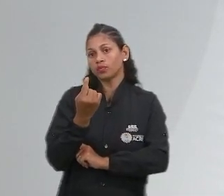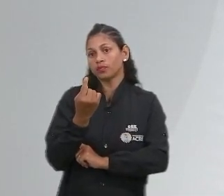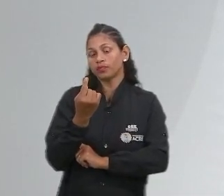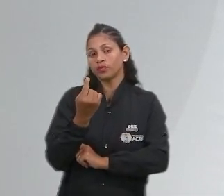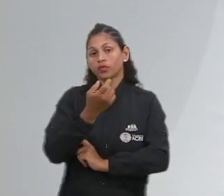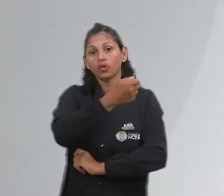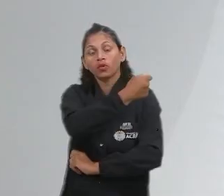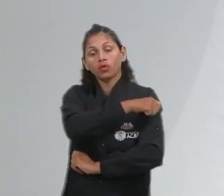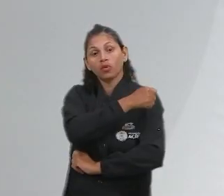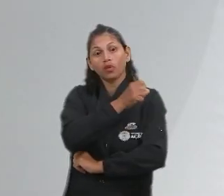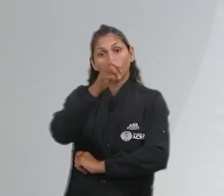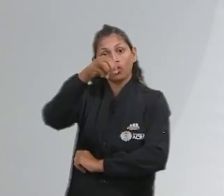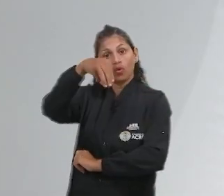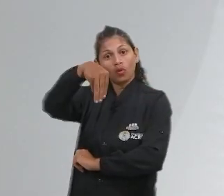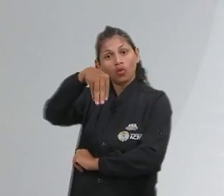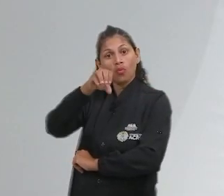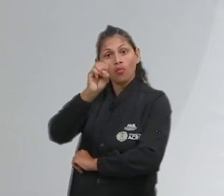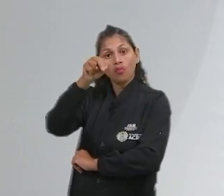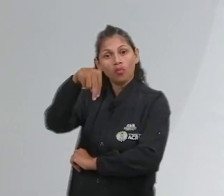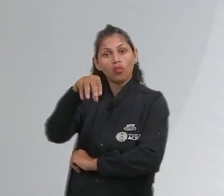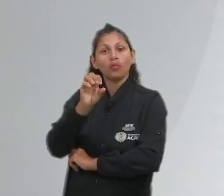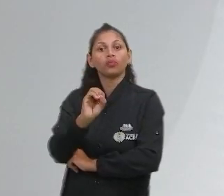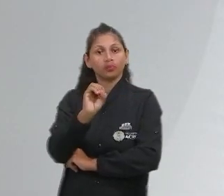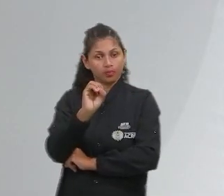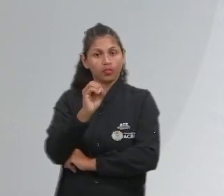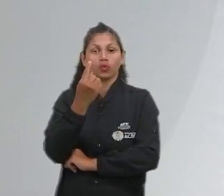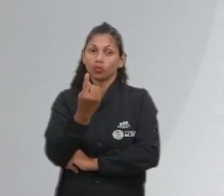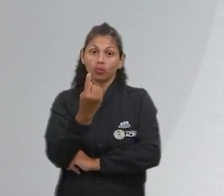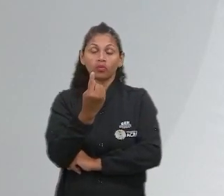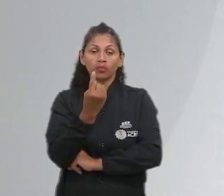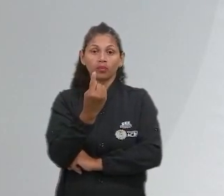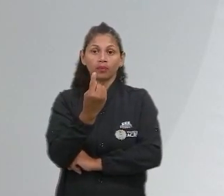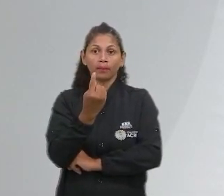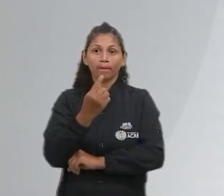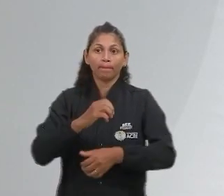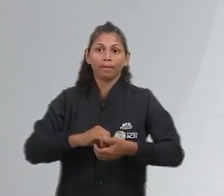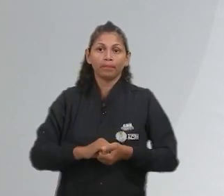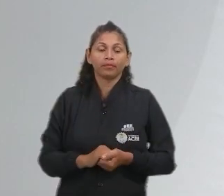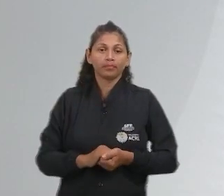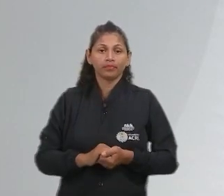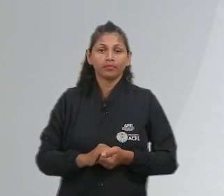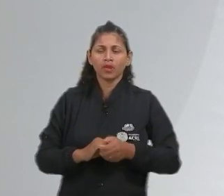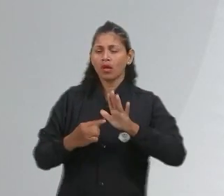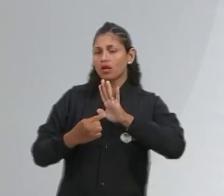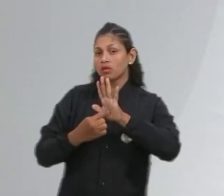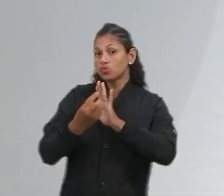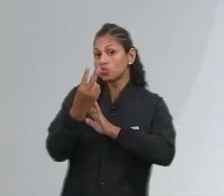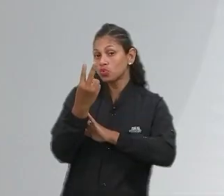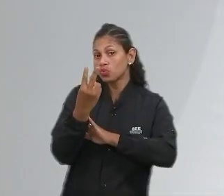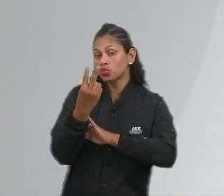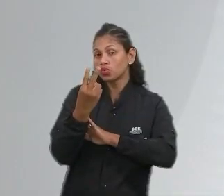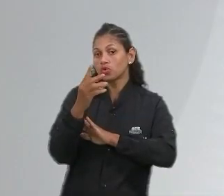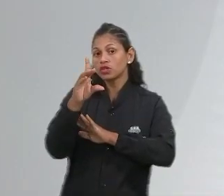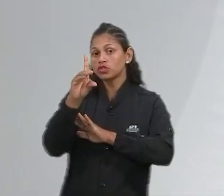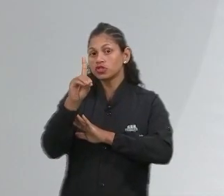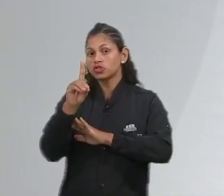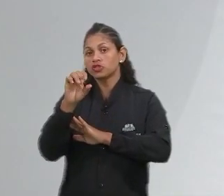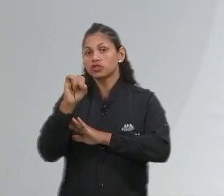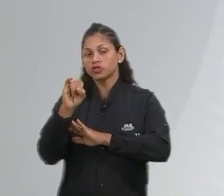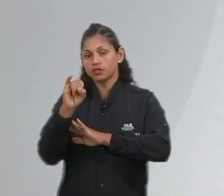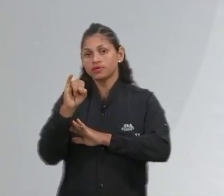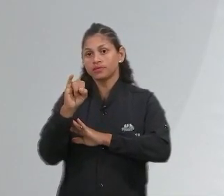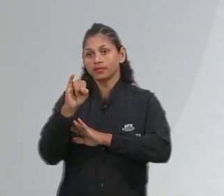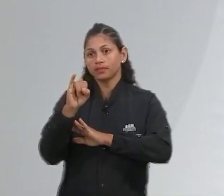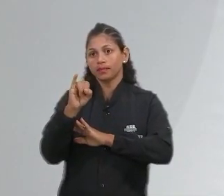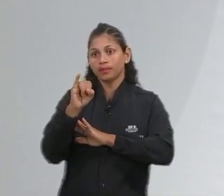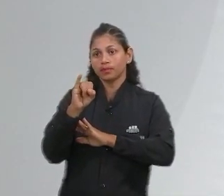de monoálcool, mono, um. A hidroxila apareceu duas vezes, é um diálcool.